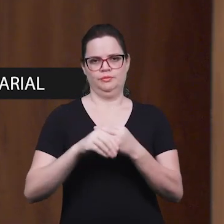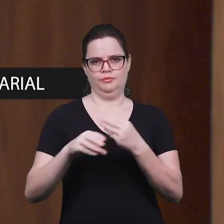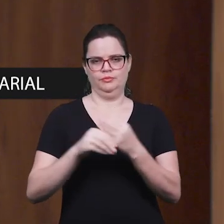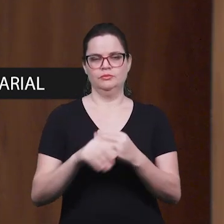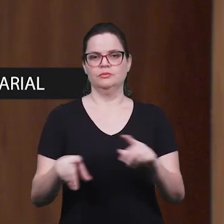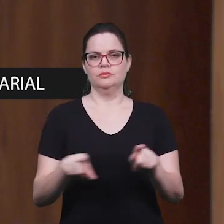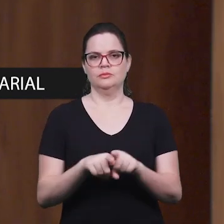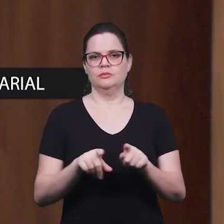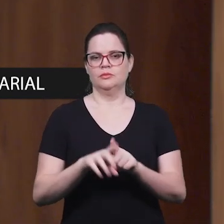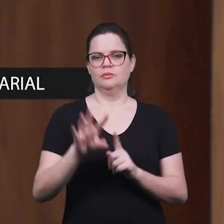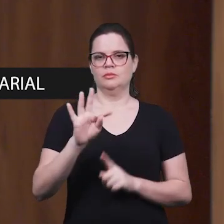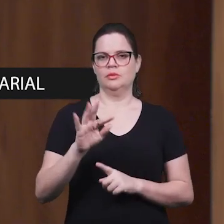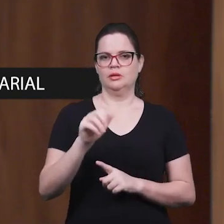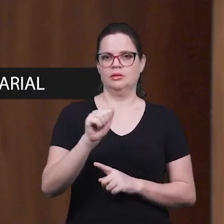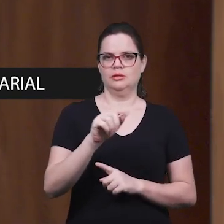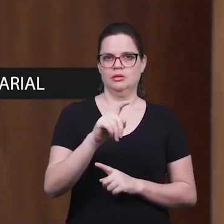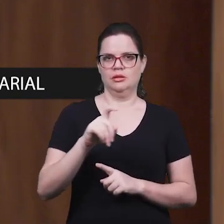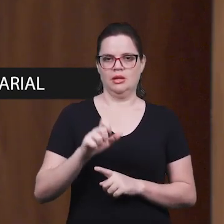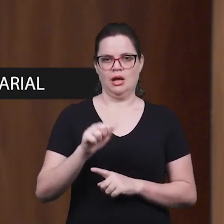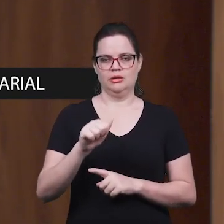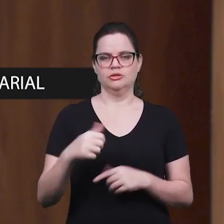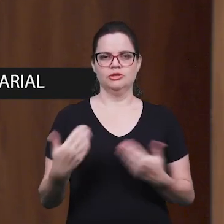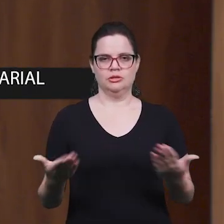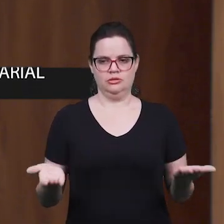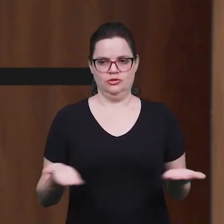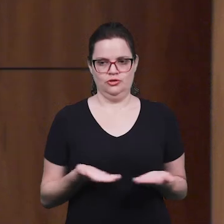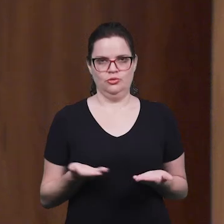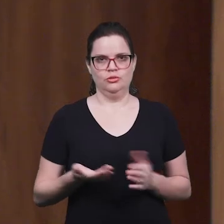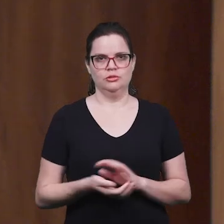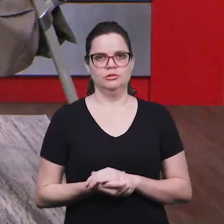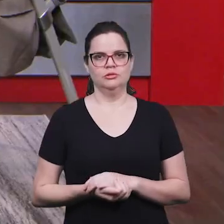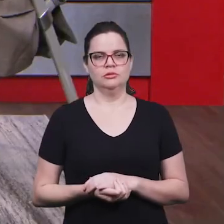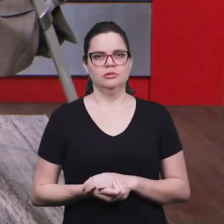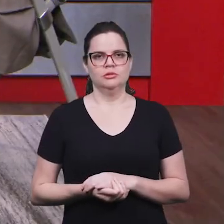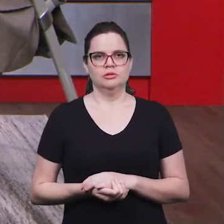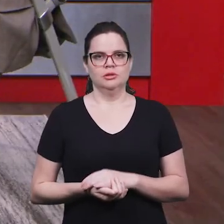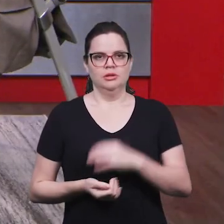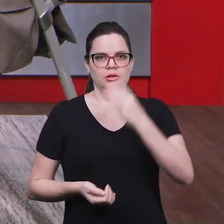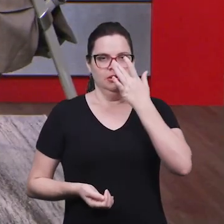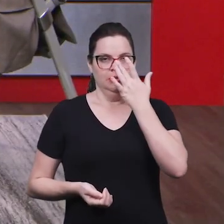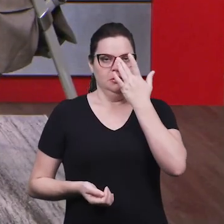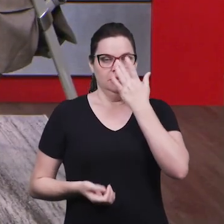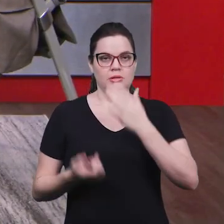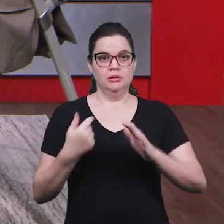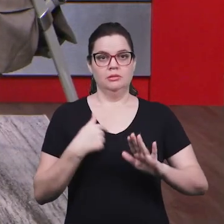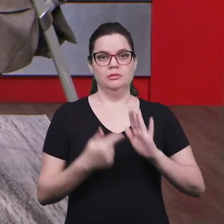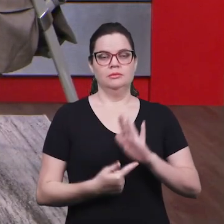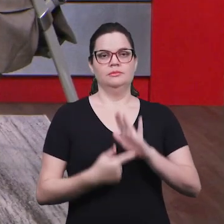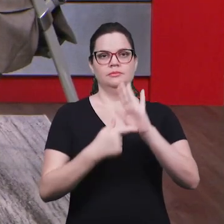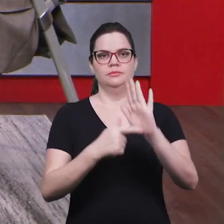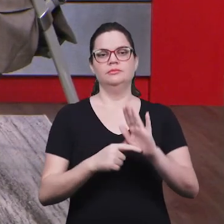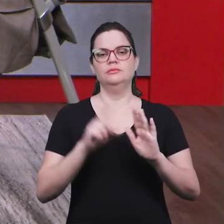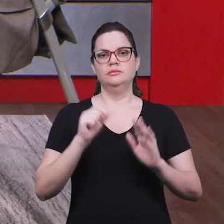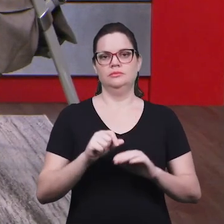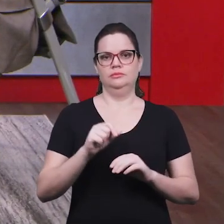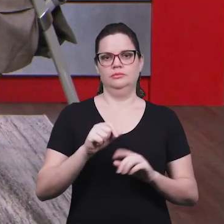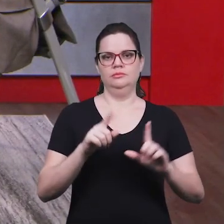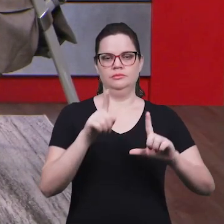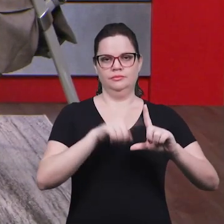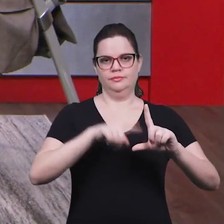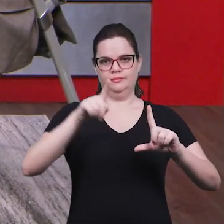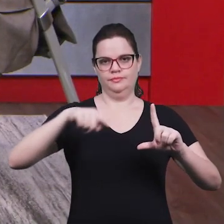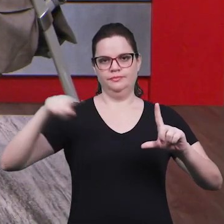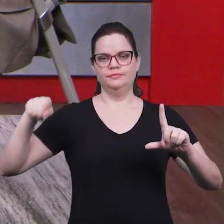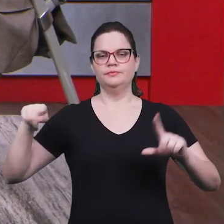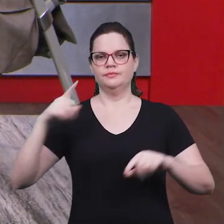as taxas estão atrativas hoje? Como é que estamos nisso? Eu trouxe um gráfico muito interessante,